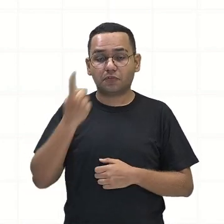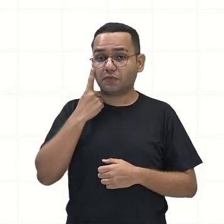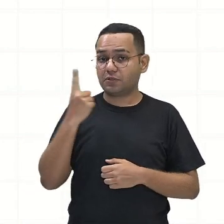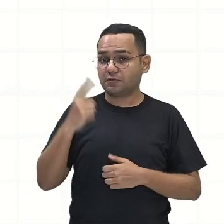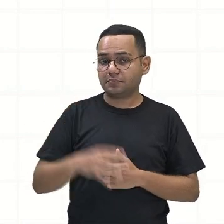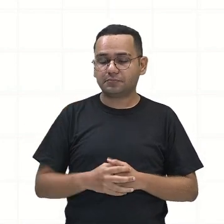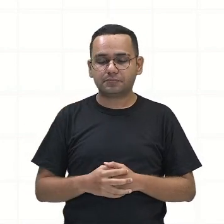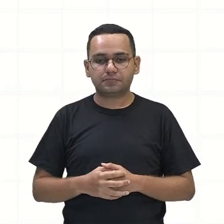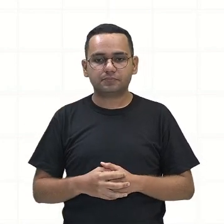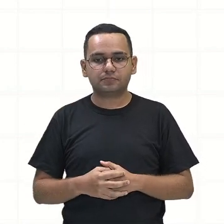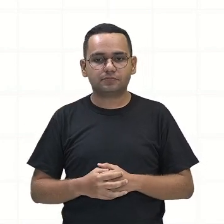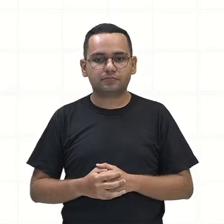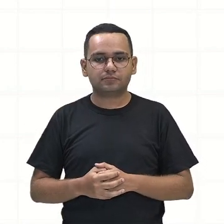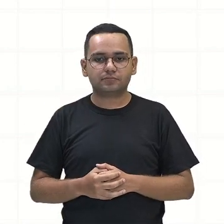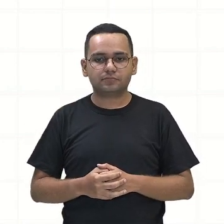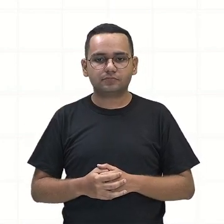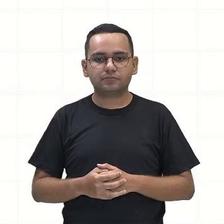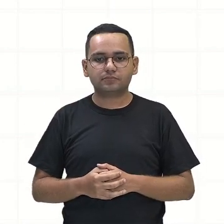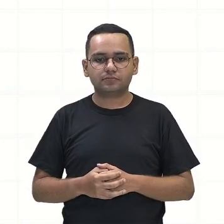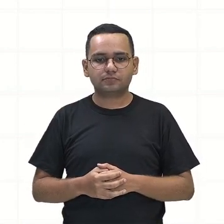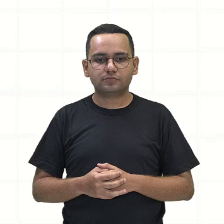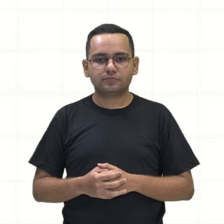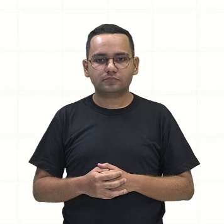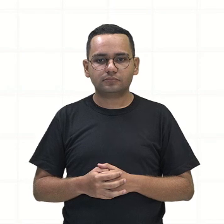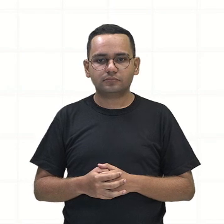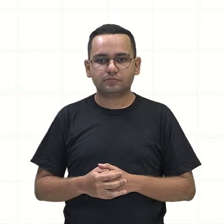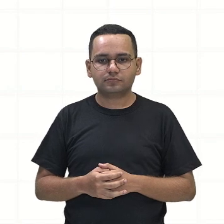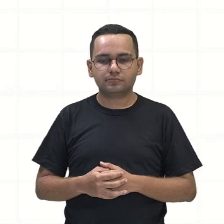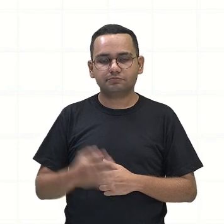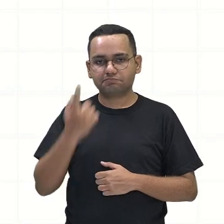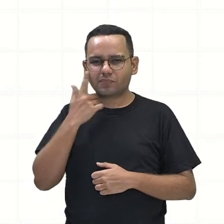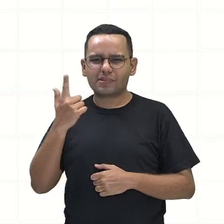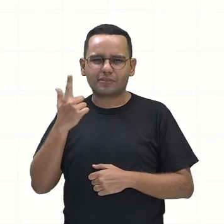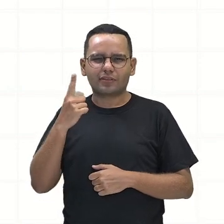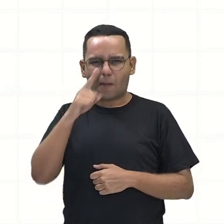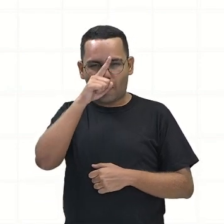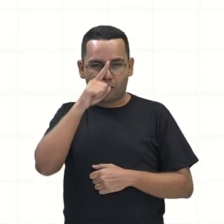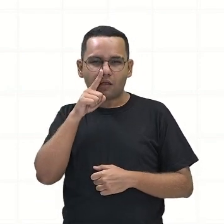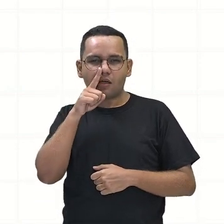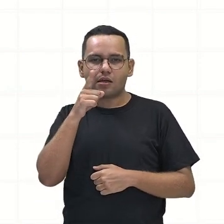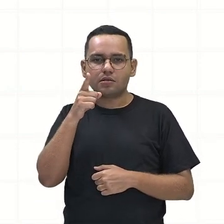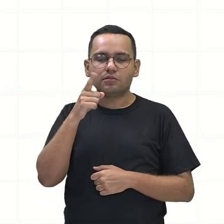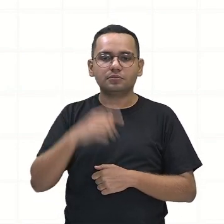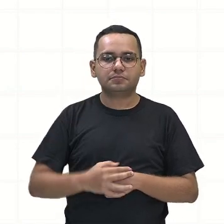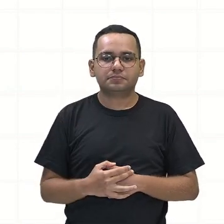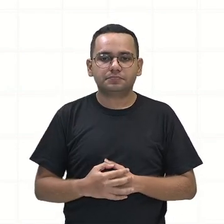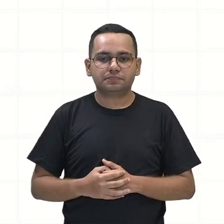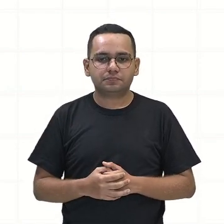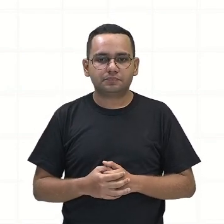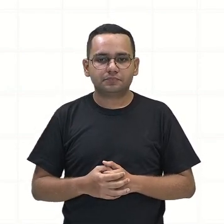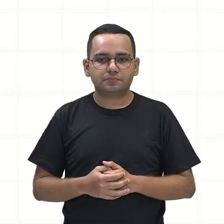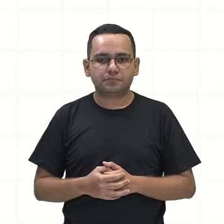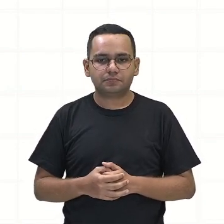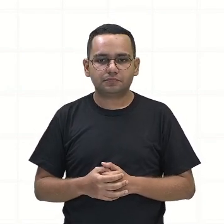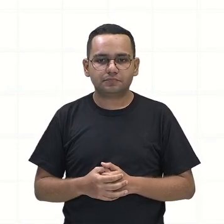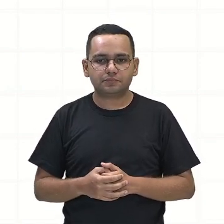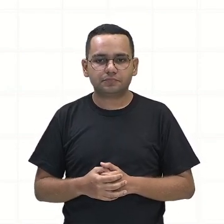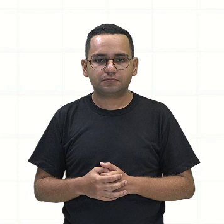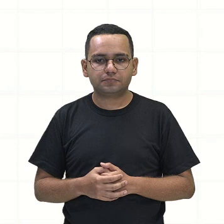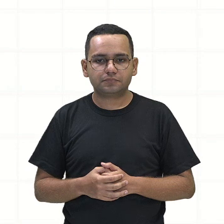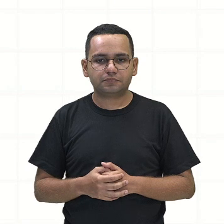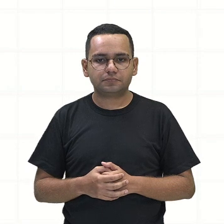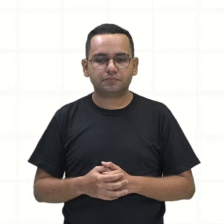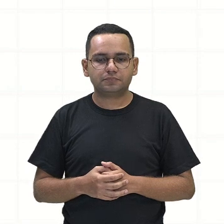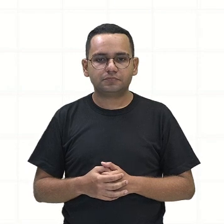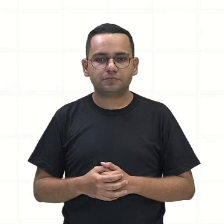mapa que eu tenho aqui toda essa área em amarelo, certo? Toda essa área aqui, ó, o estado do Grão-Pará e Maranhão. Por